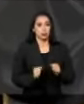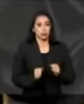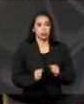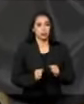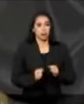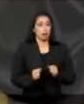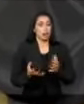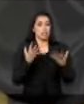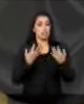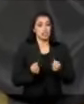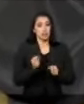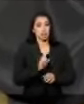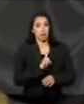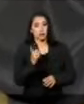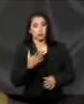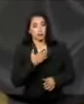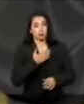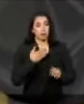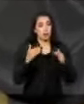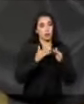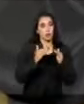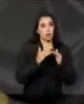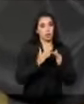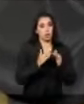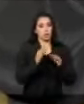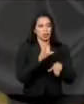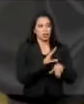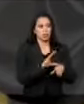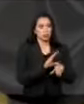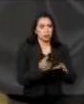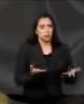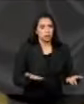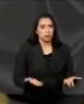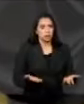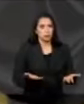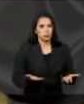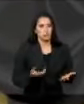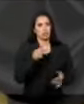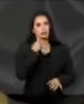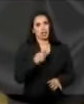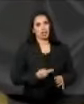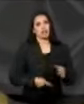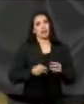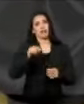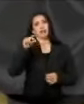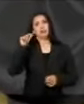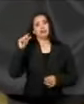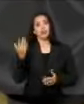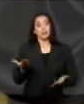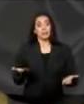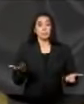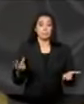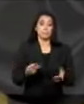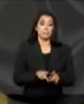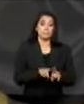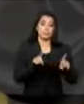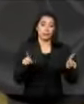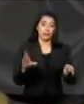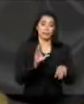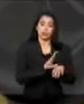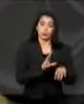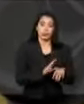disto. Podemos discordar da Constituição. Podemos dizer que ela é retrógrada, que ela é atrasada, mas é o que a Constituição